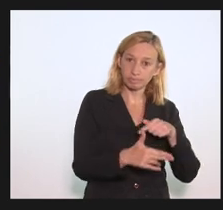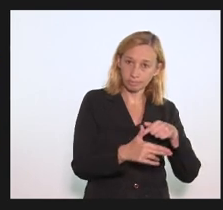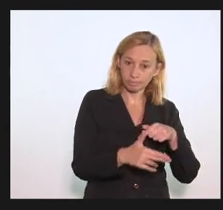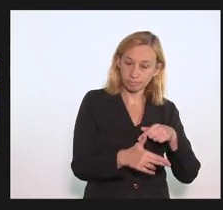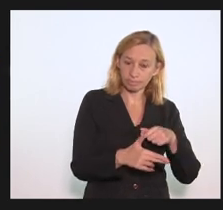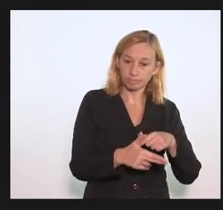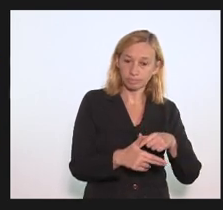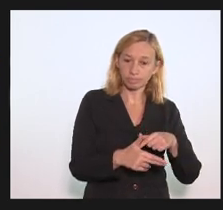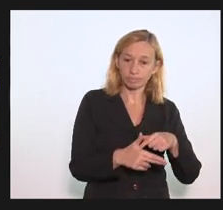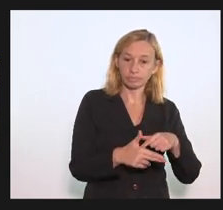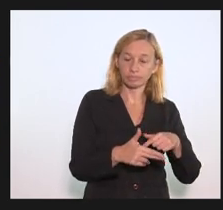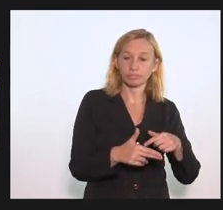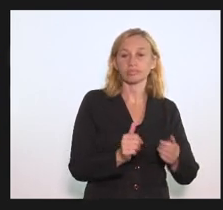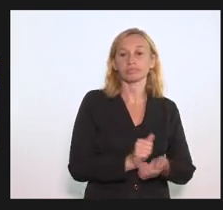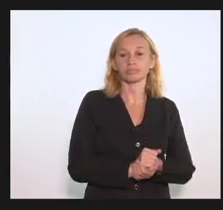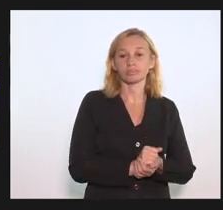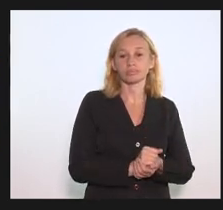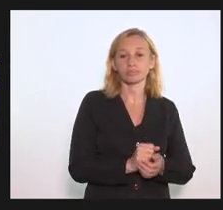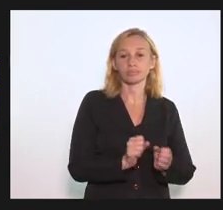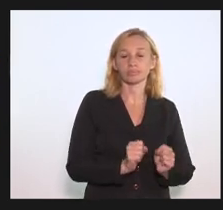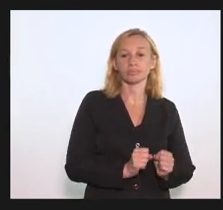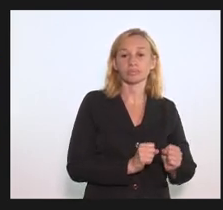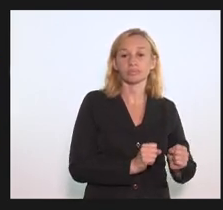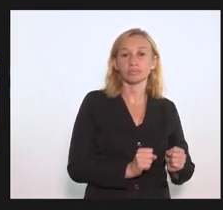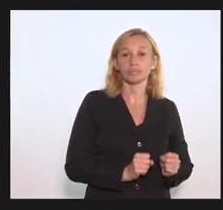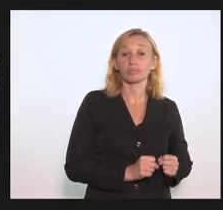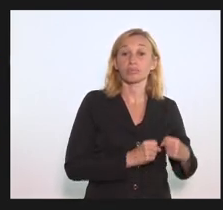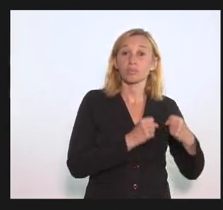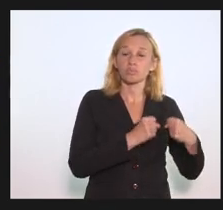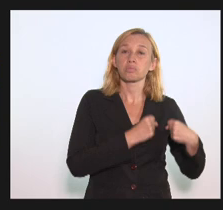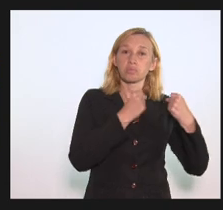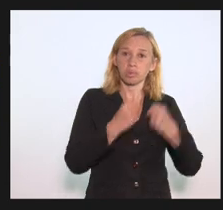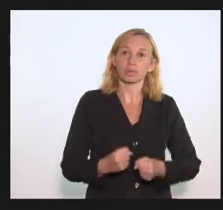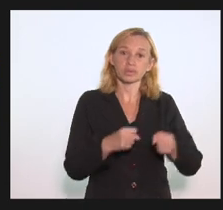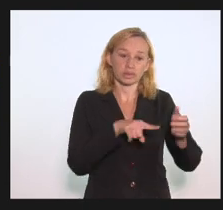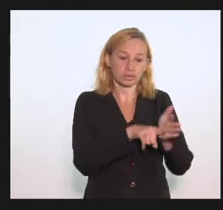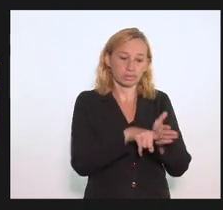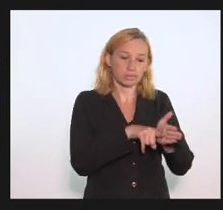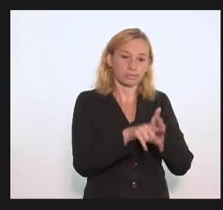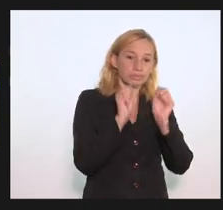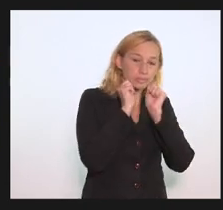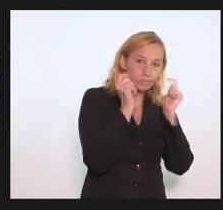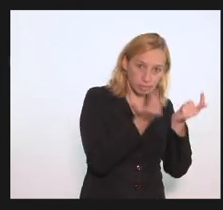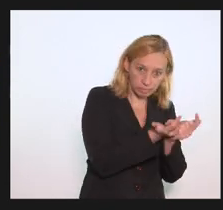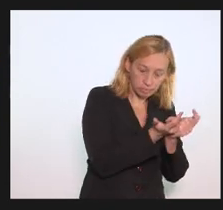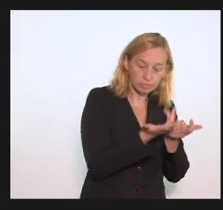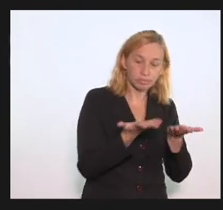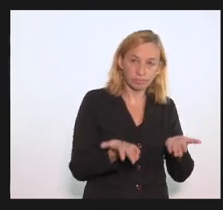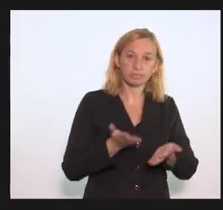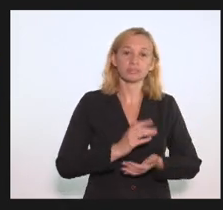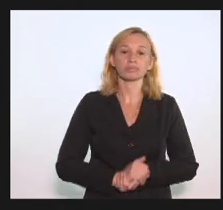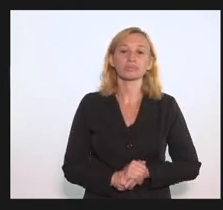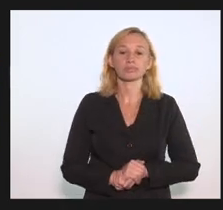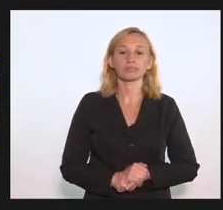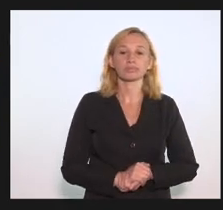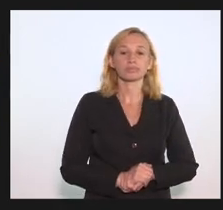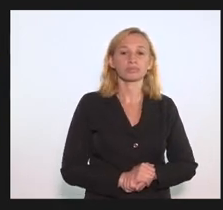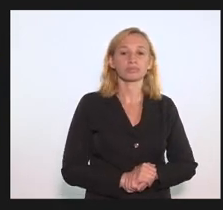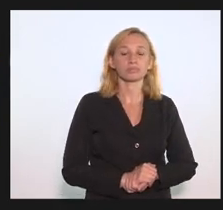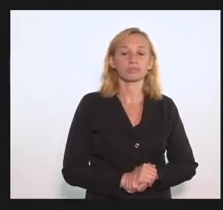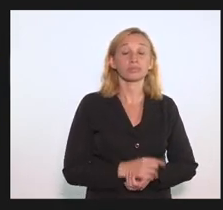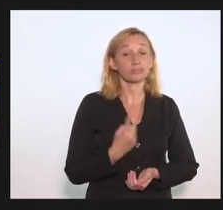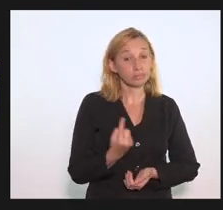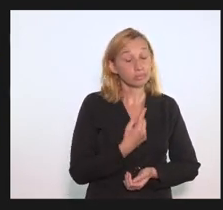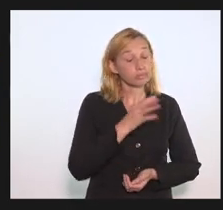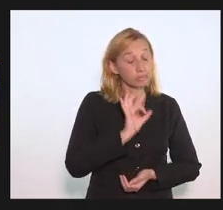é o poder de fiscalização da Assembleia Legislativa, do Poder Legislativo, e eu tenho certeza que